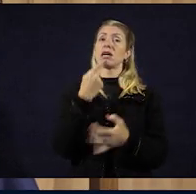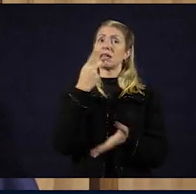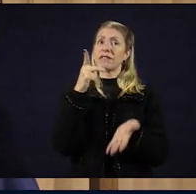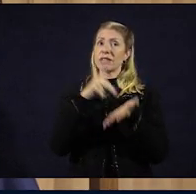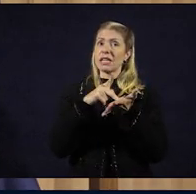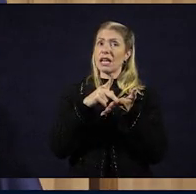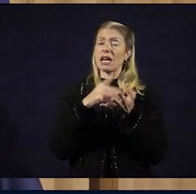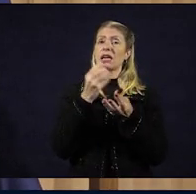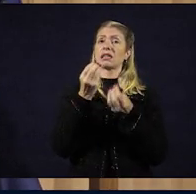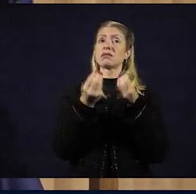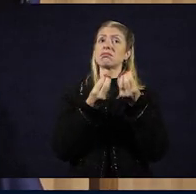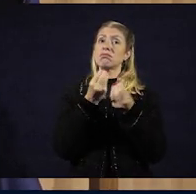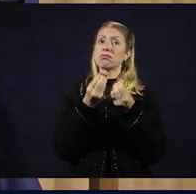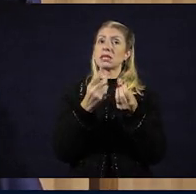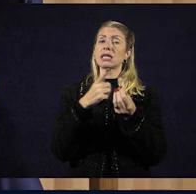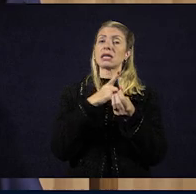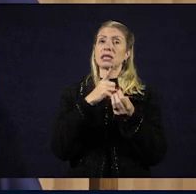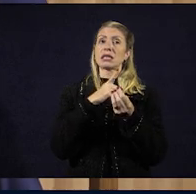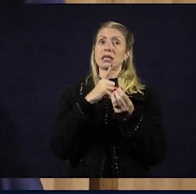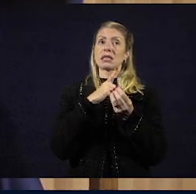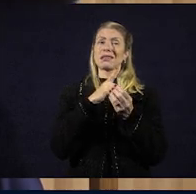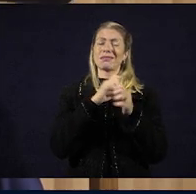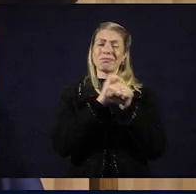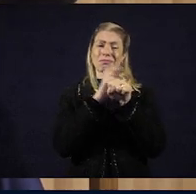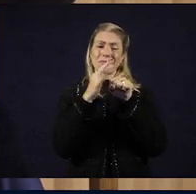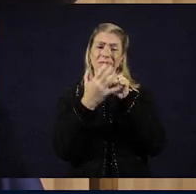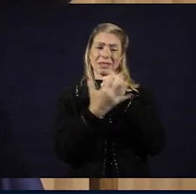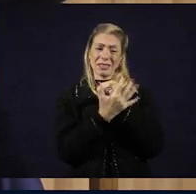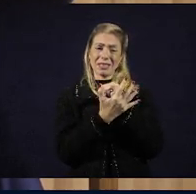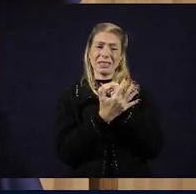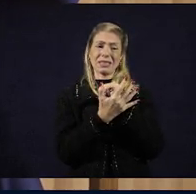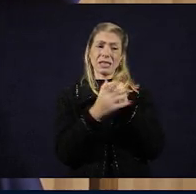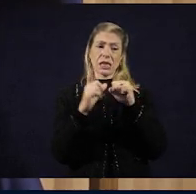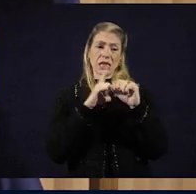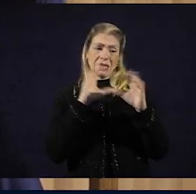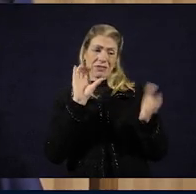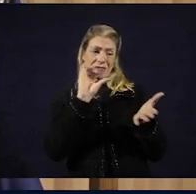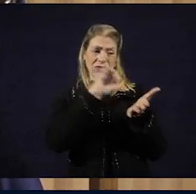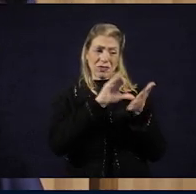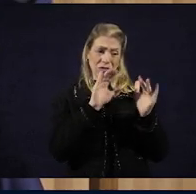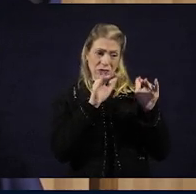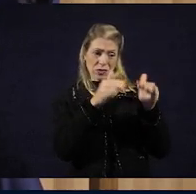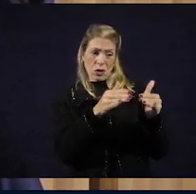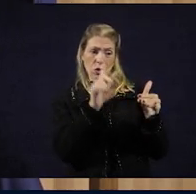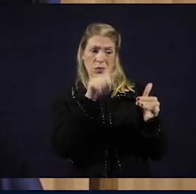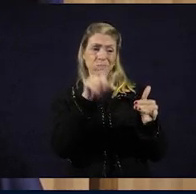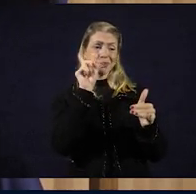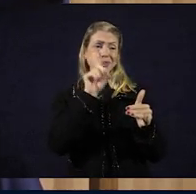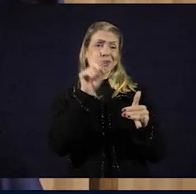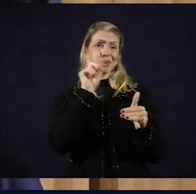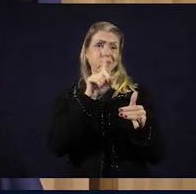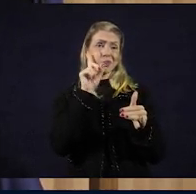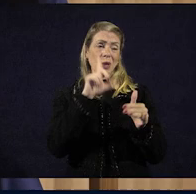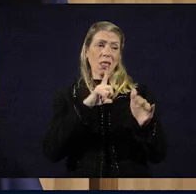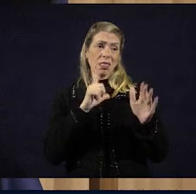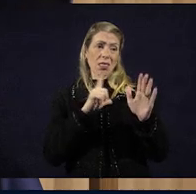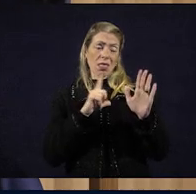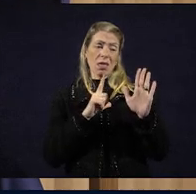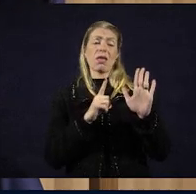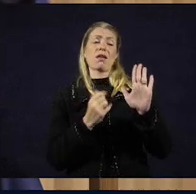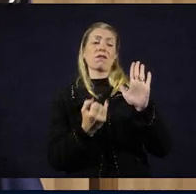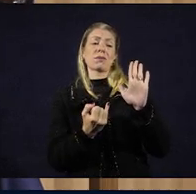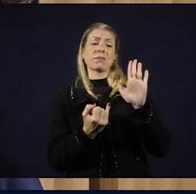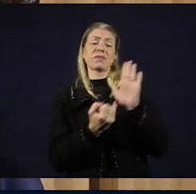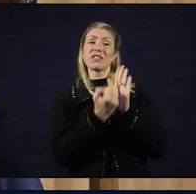é apesar do epicentro dos últimos 12 meses tecido dos Estados Unidos a inflação americana